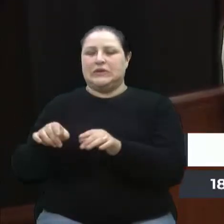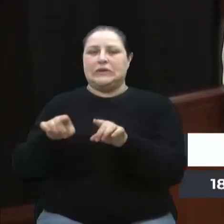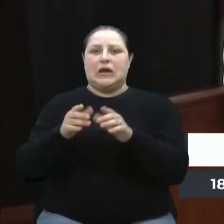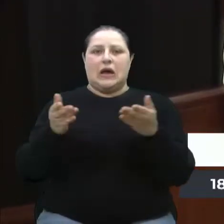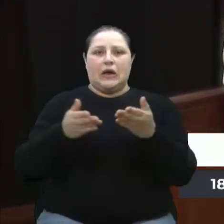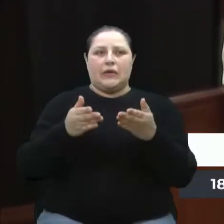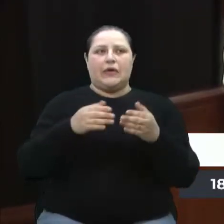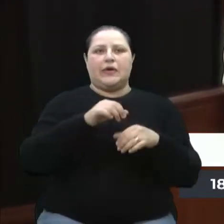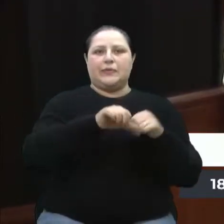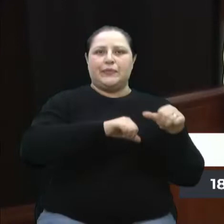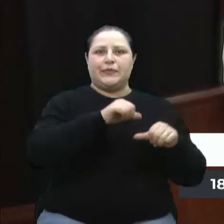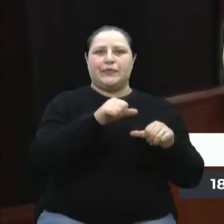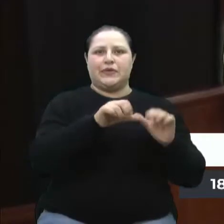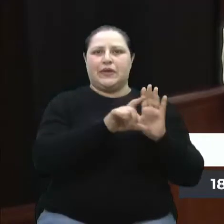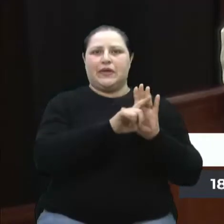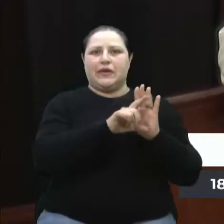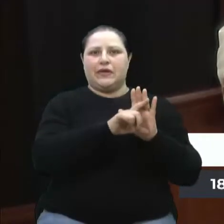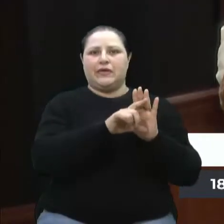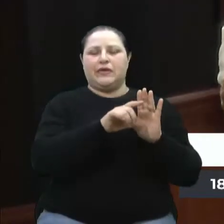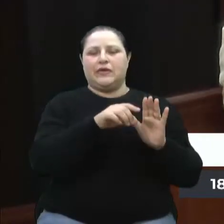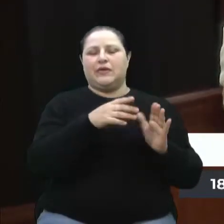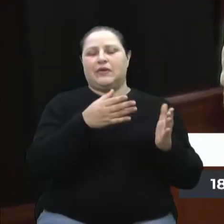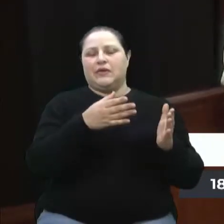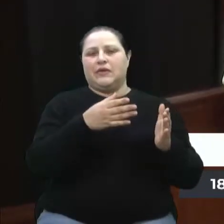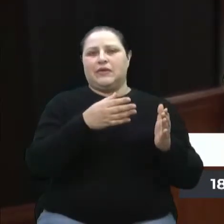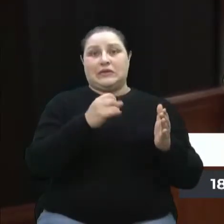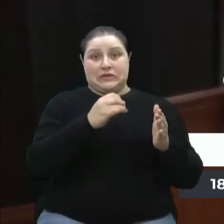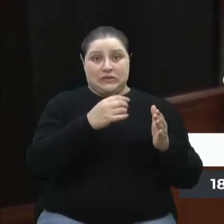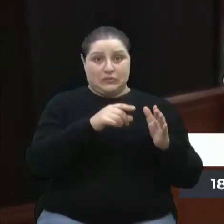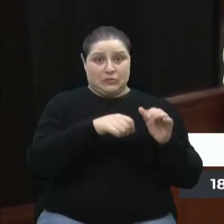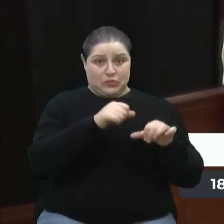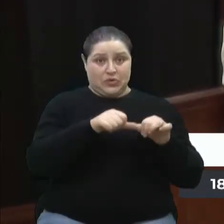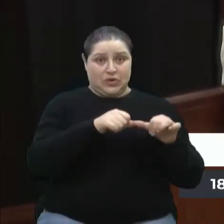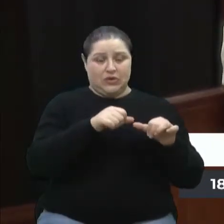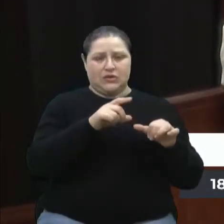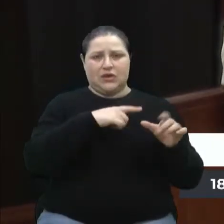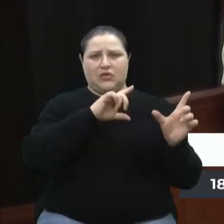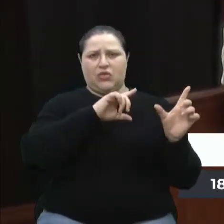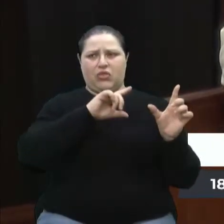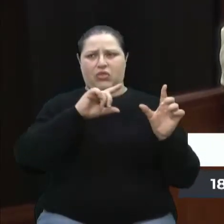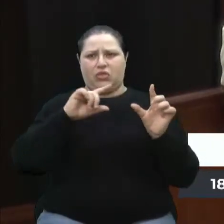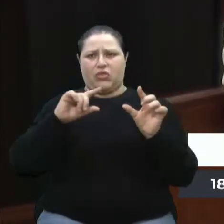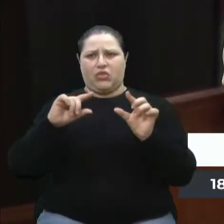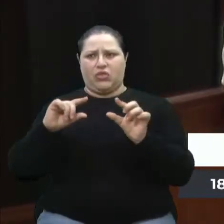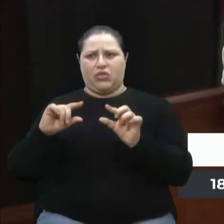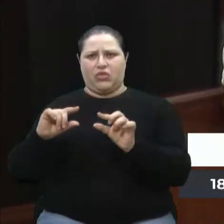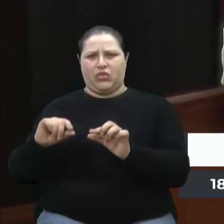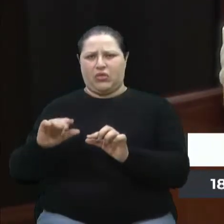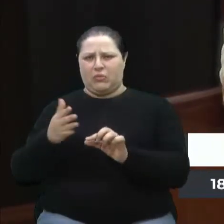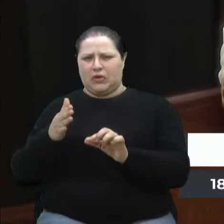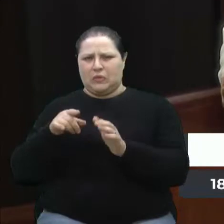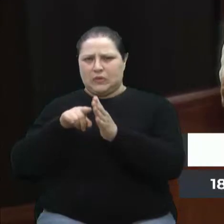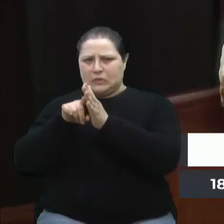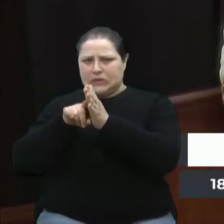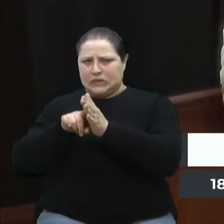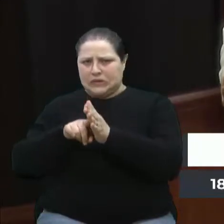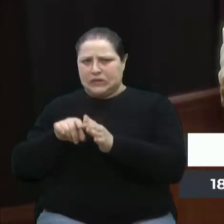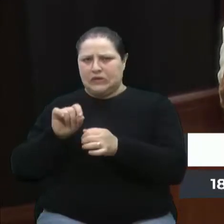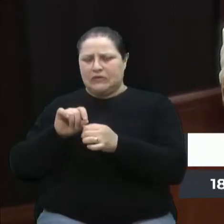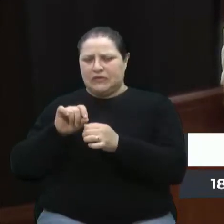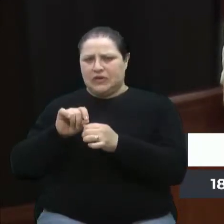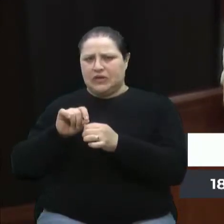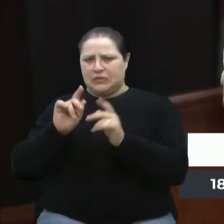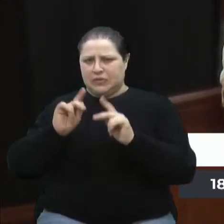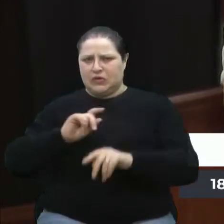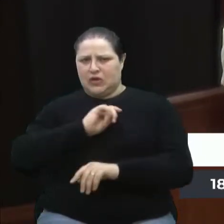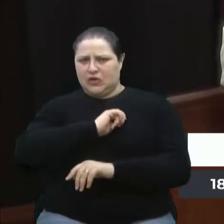desta medida provisória, vai ter uma redução aproximada, por um levantamento feito pelos